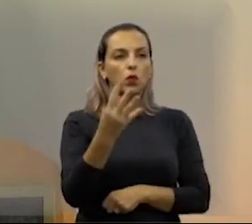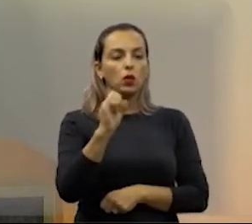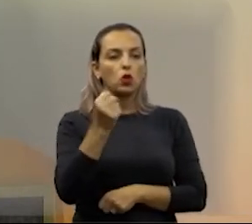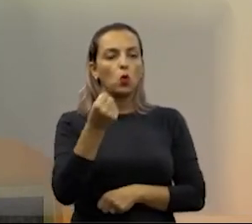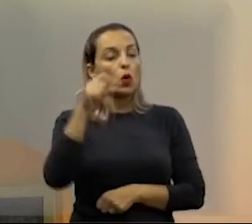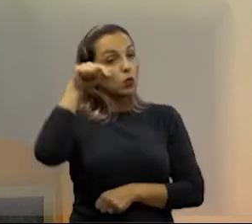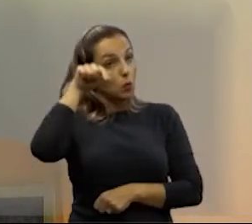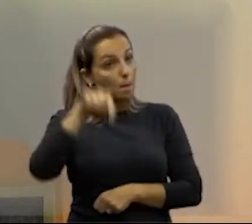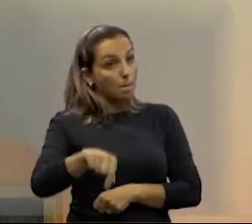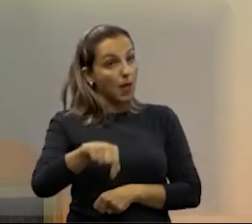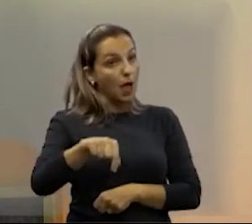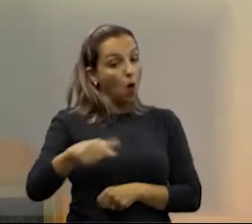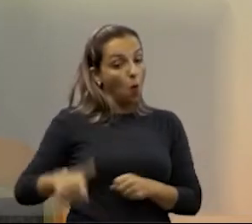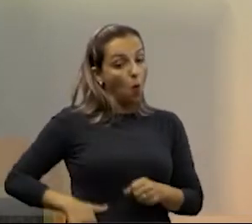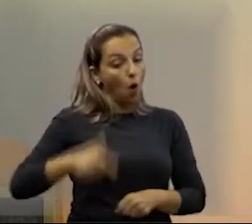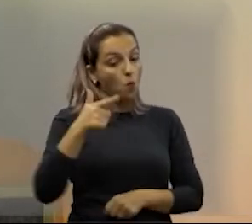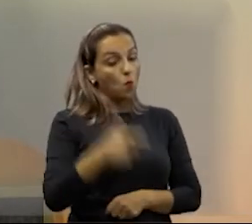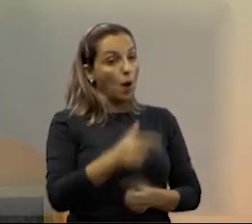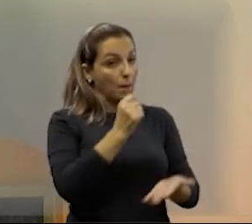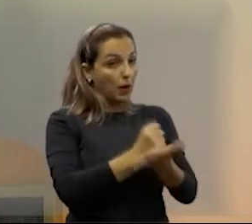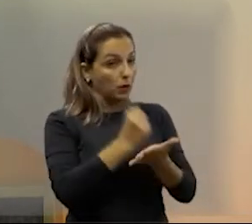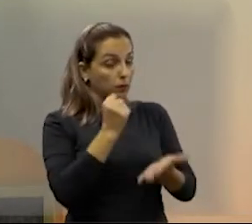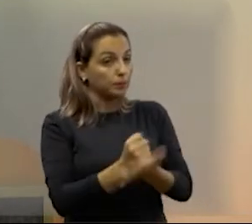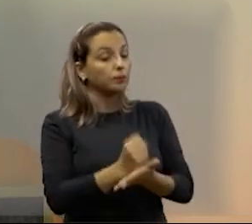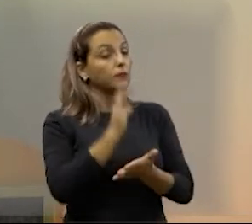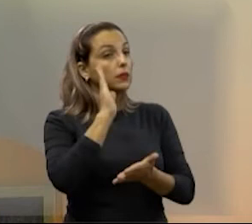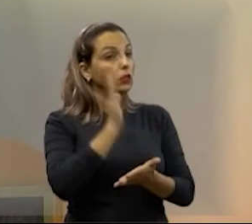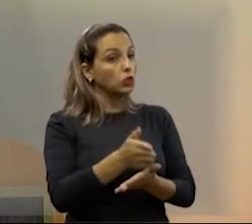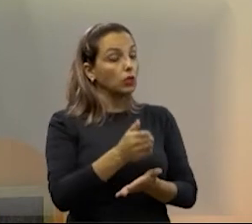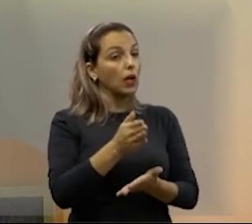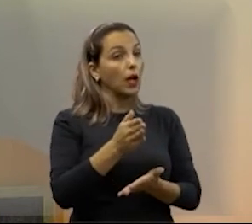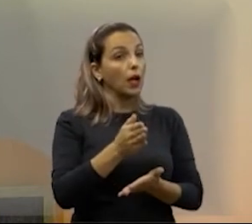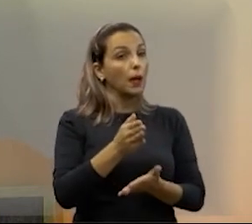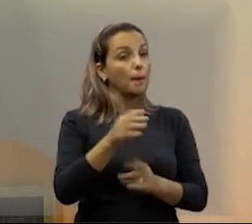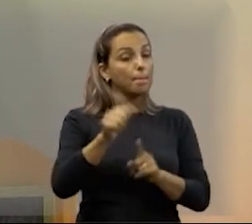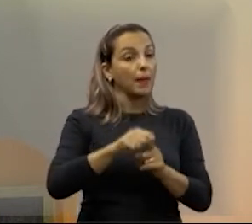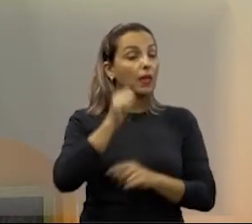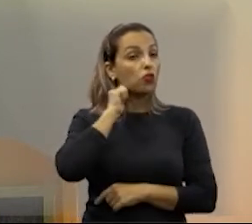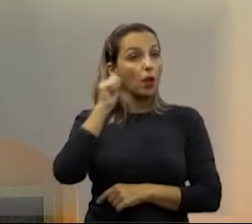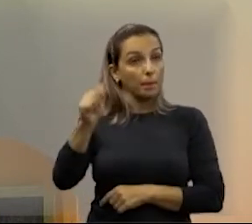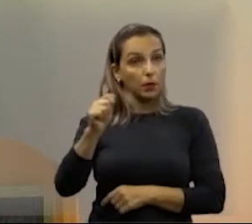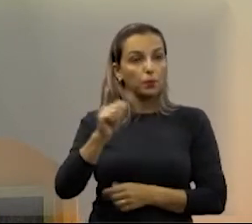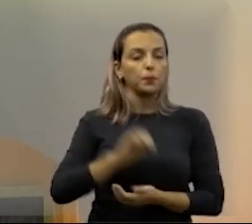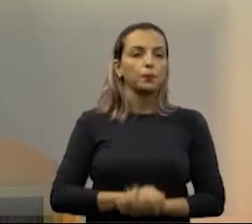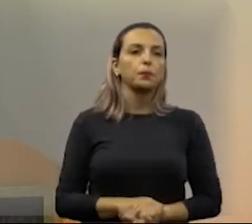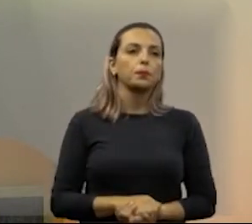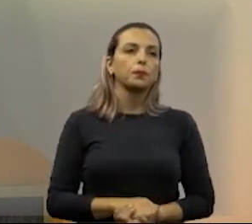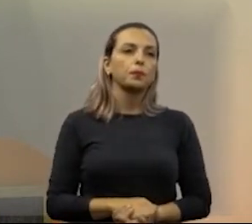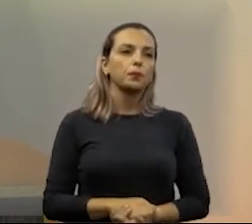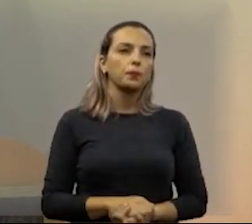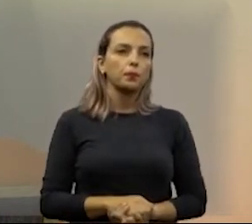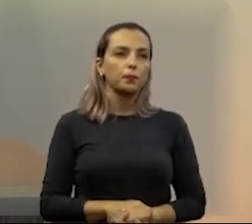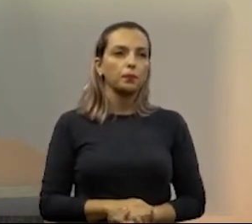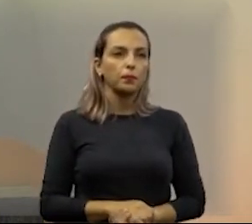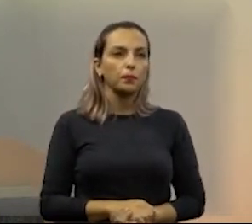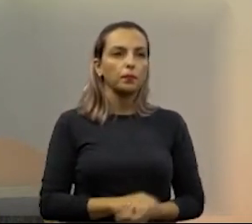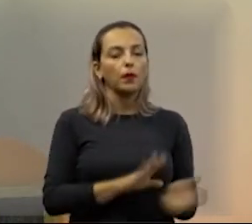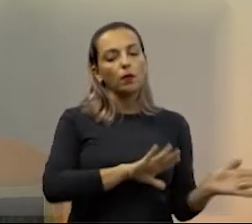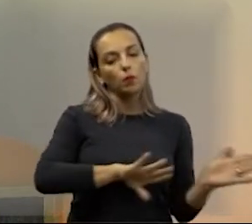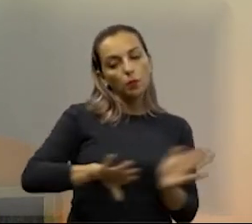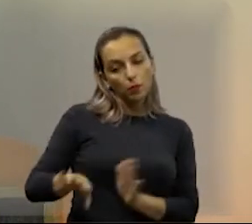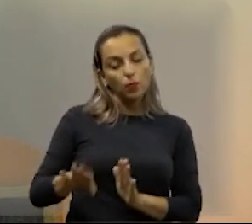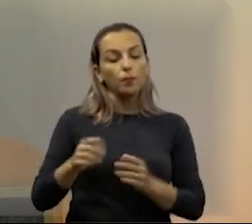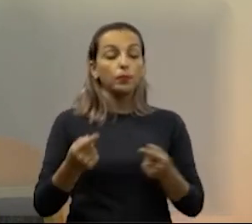648.731 armas registradas até abril de 2021, seguindo o Sistema Nacional de Armas. Por outro lado,